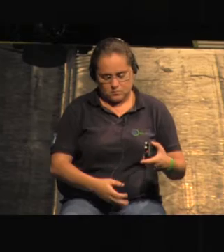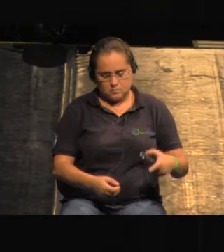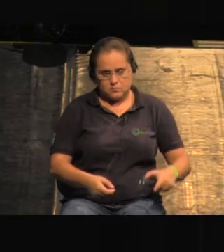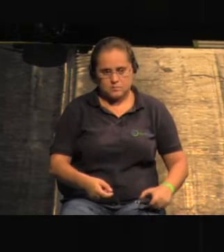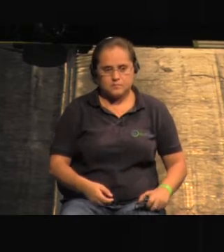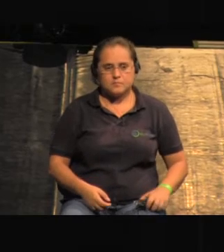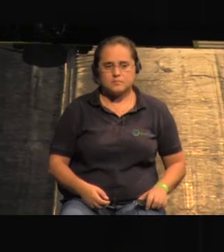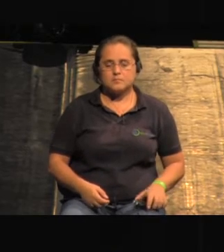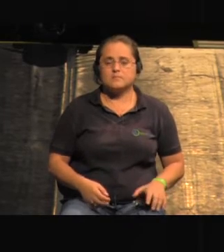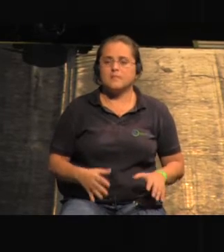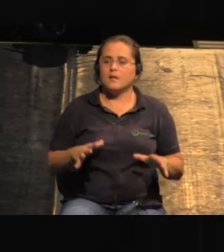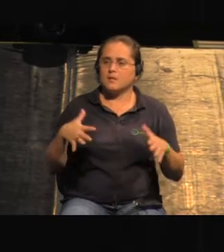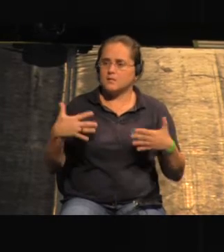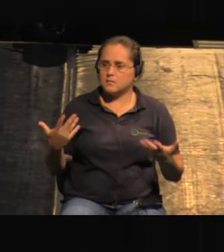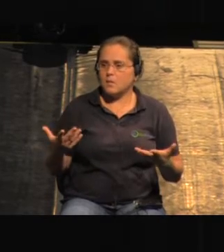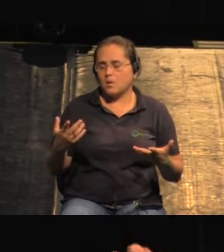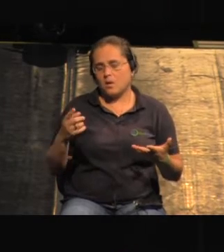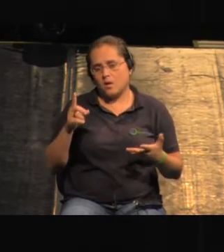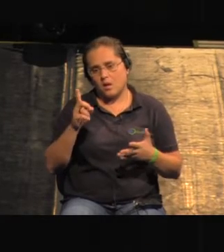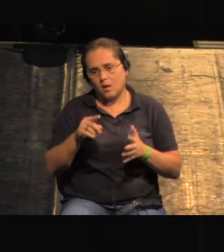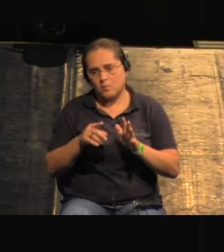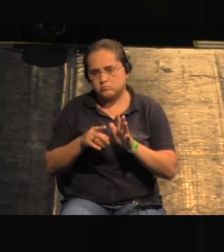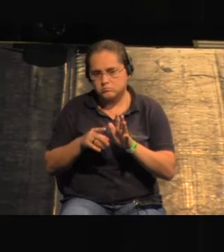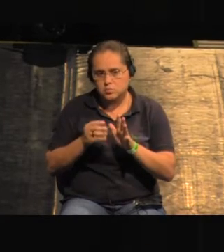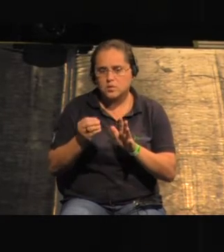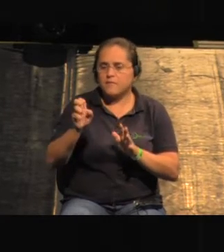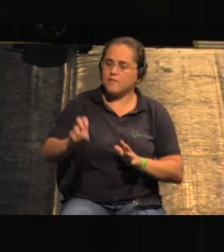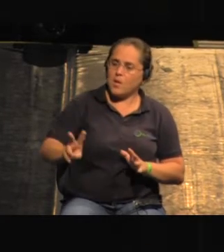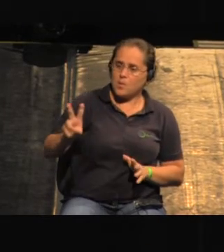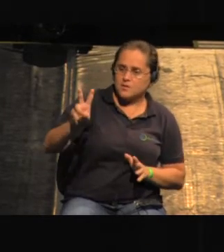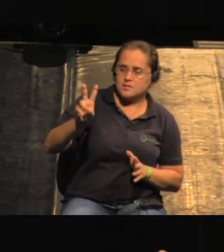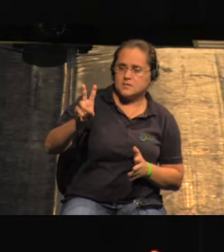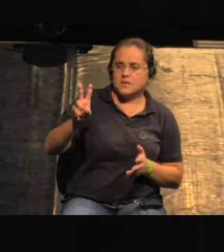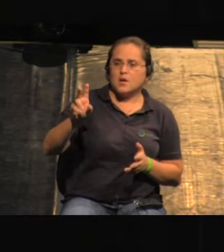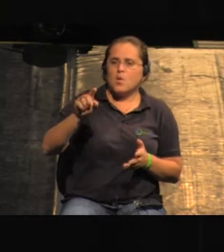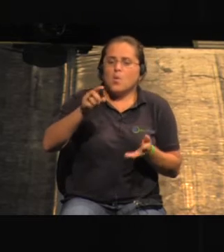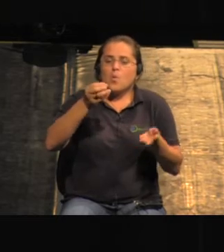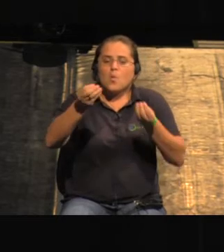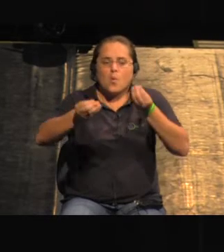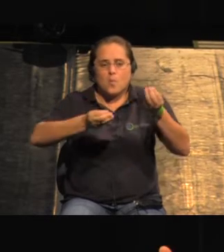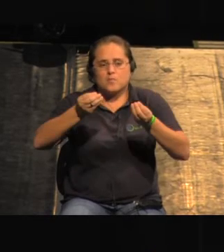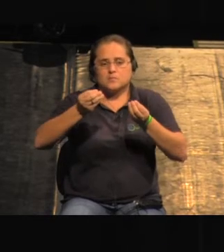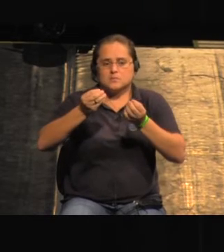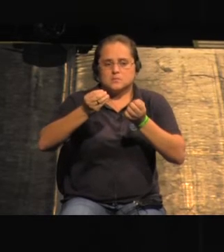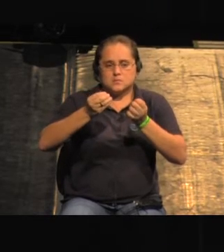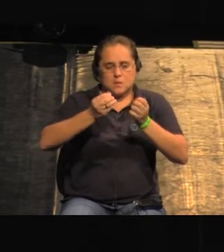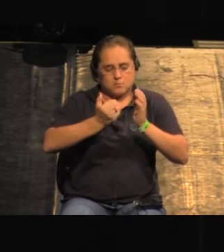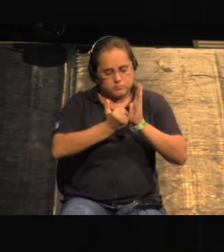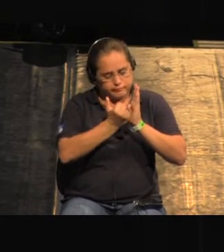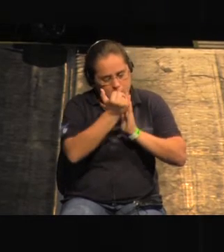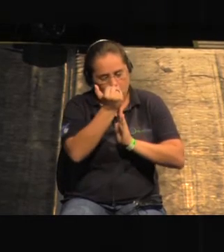galpões que já não são mais para uso industrial. Então é uma questão de valores. Como